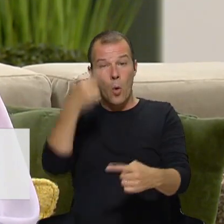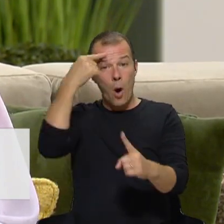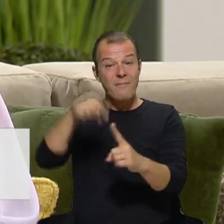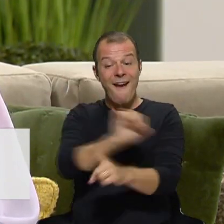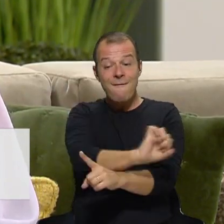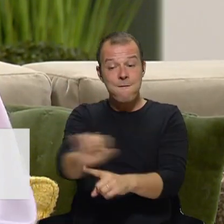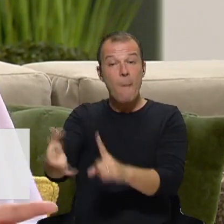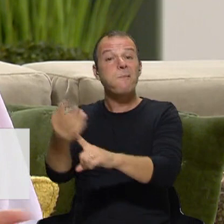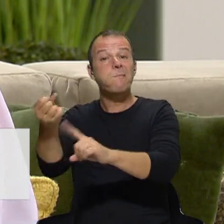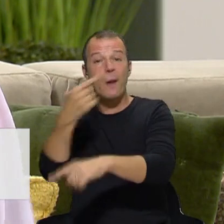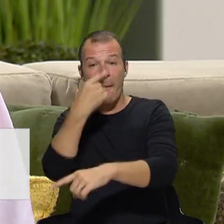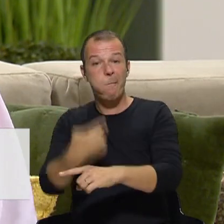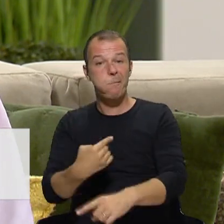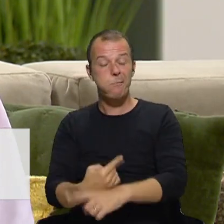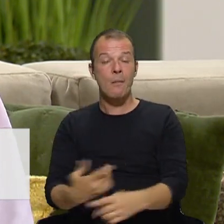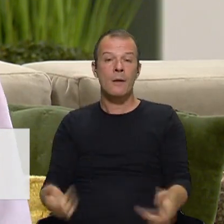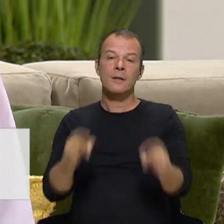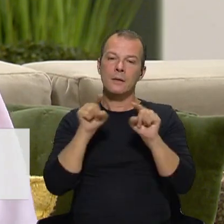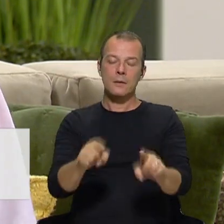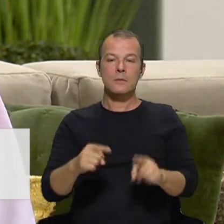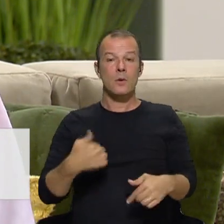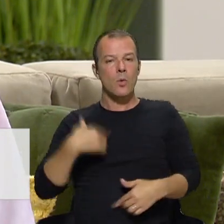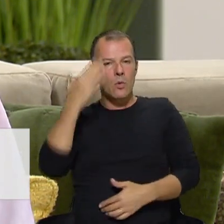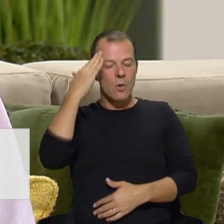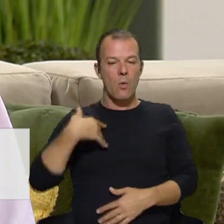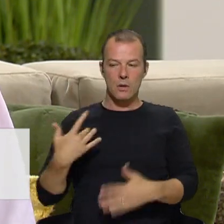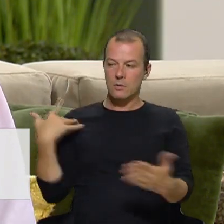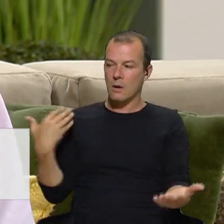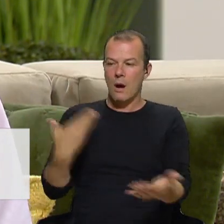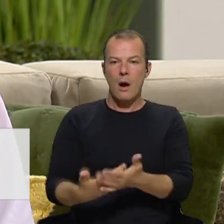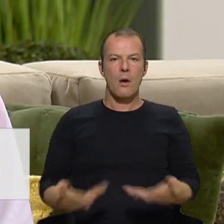metas. E esta é a minha crença desde sempre